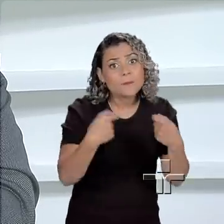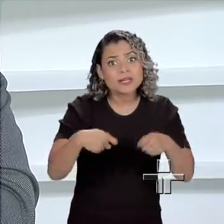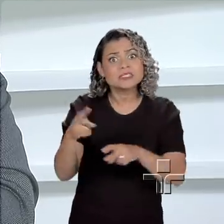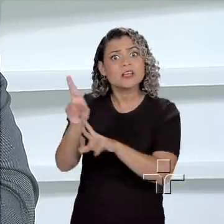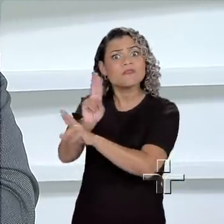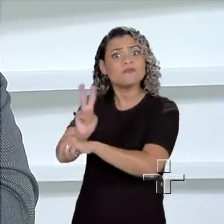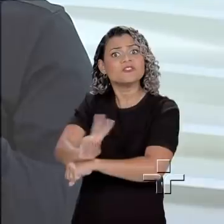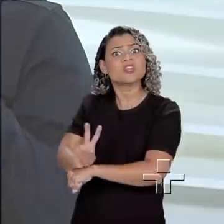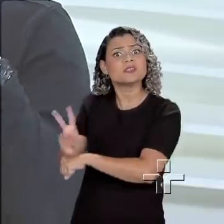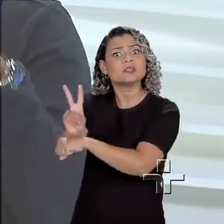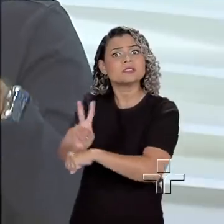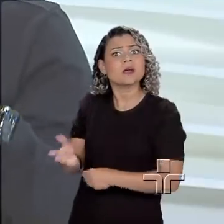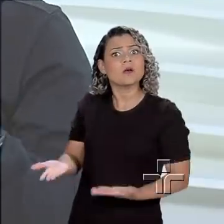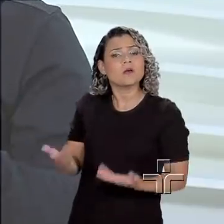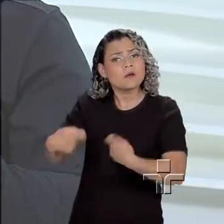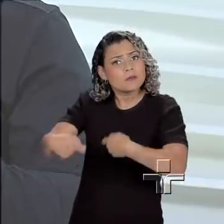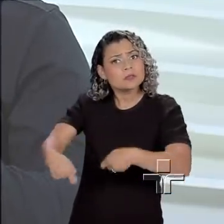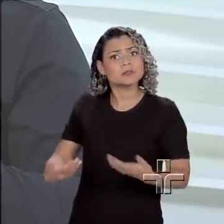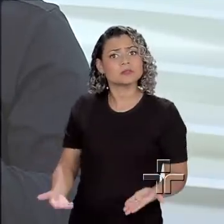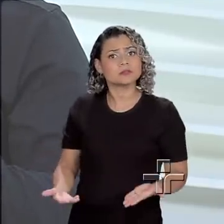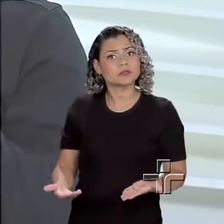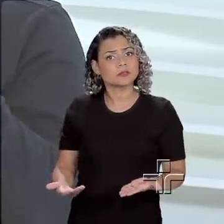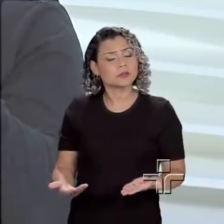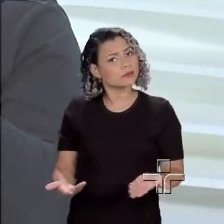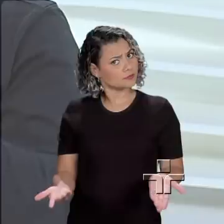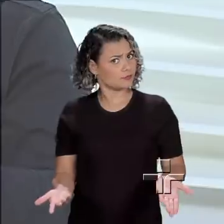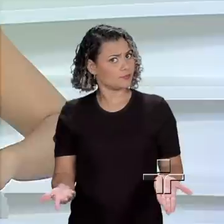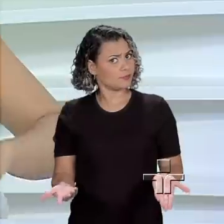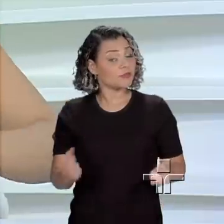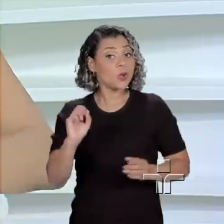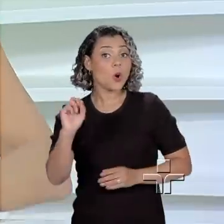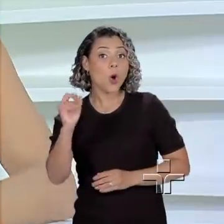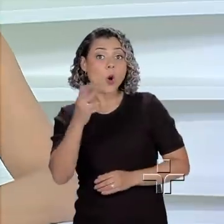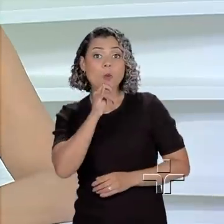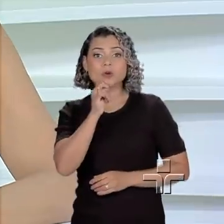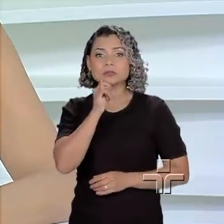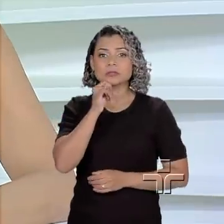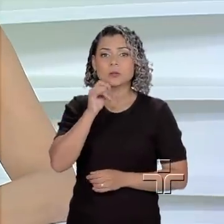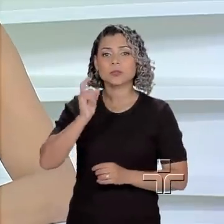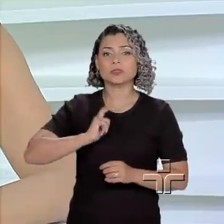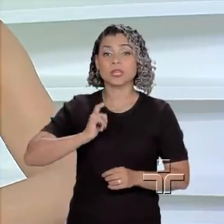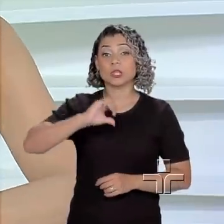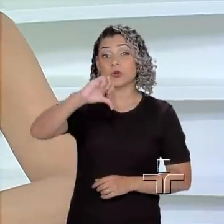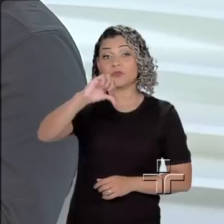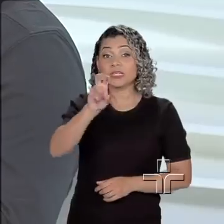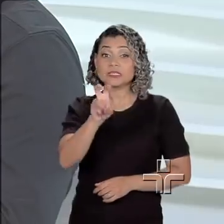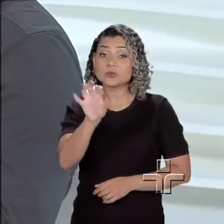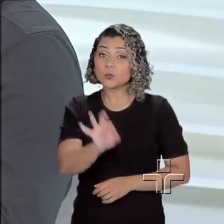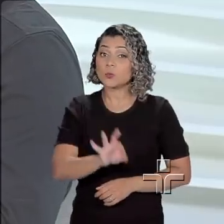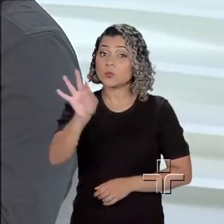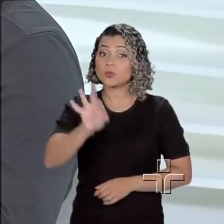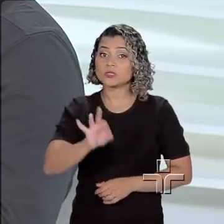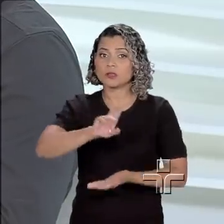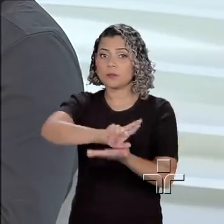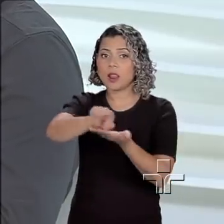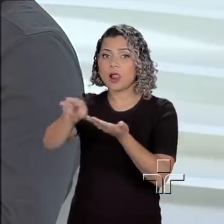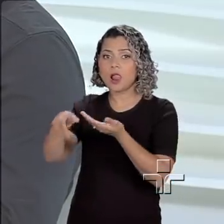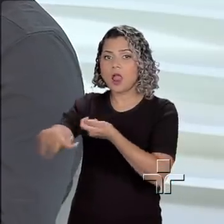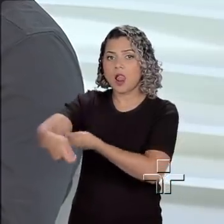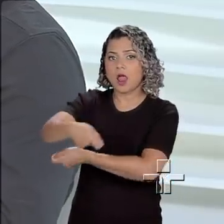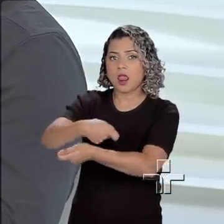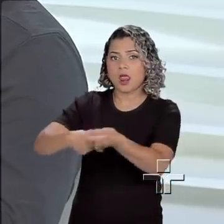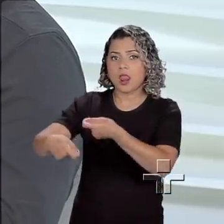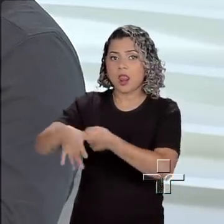mínimo? Ou será que máquinas de busca que têm 95% de certos mercados e ainda por cima